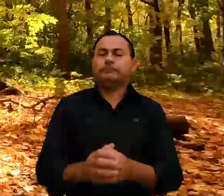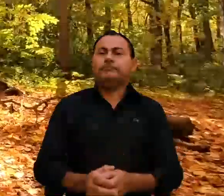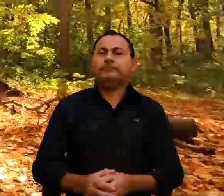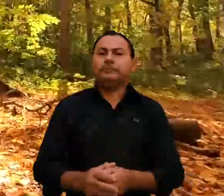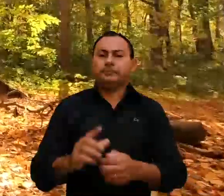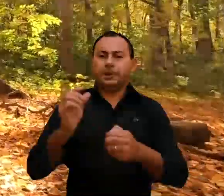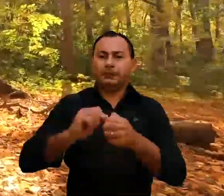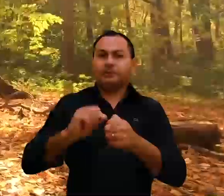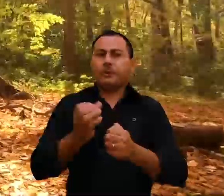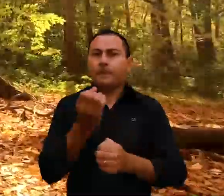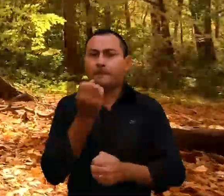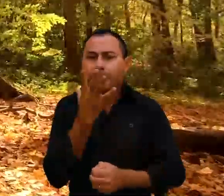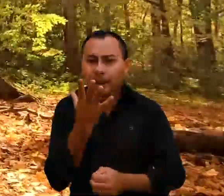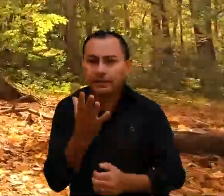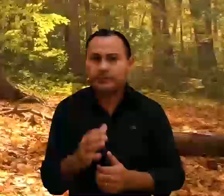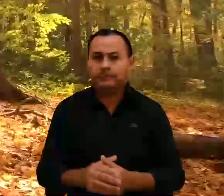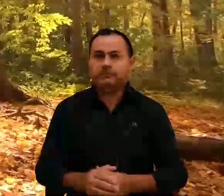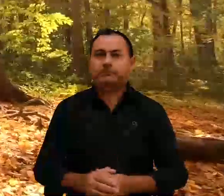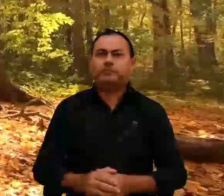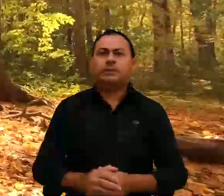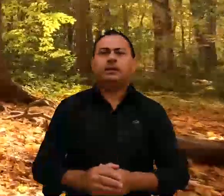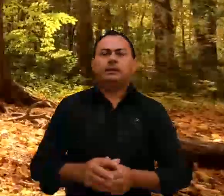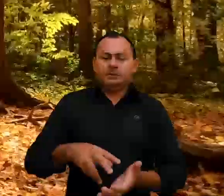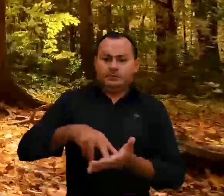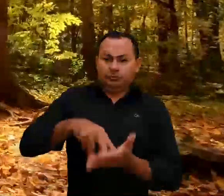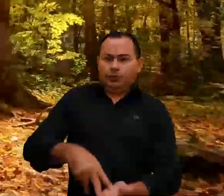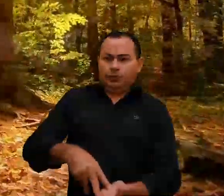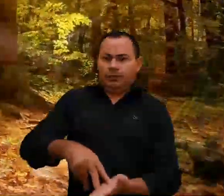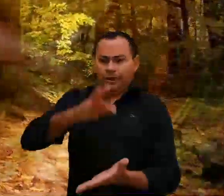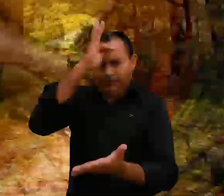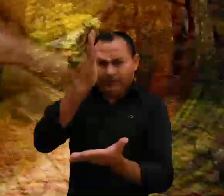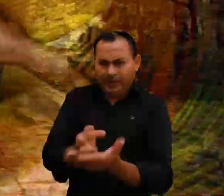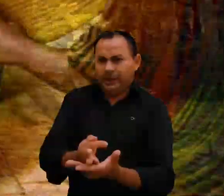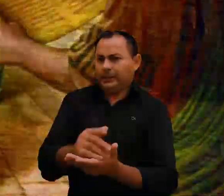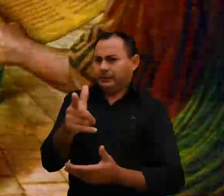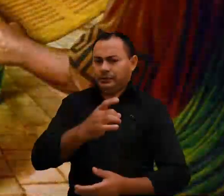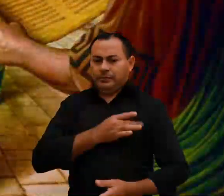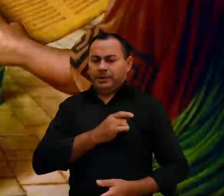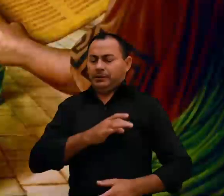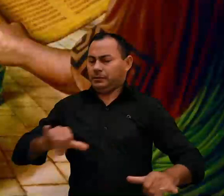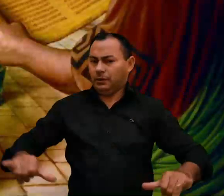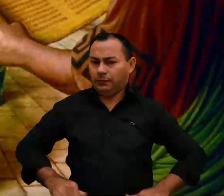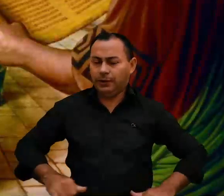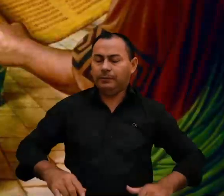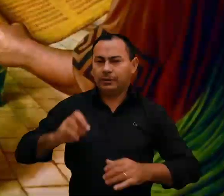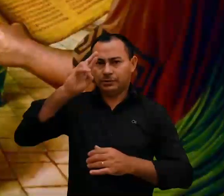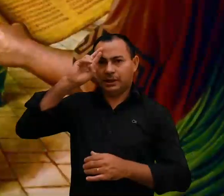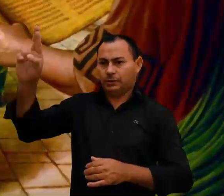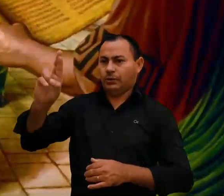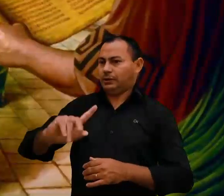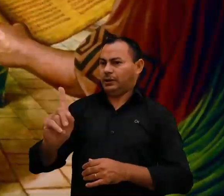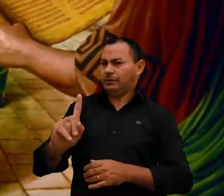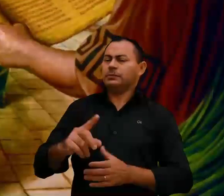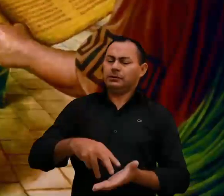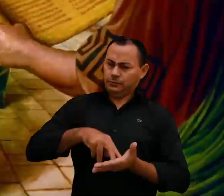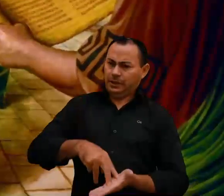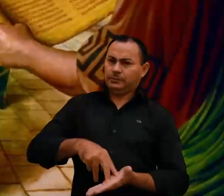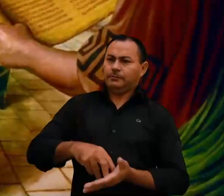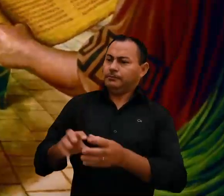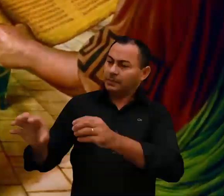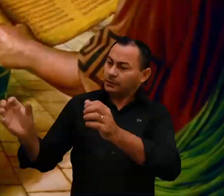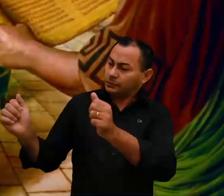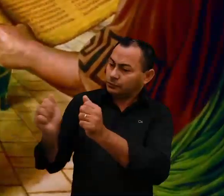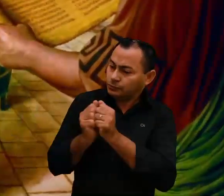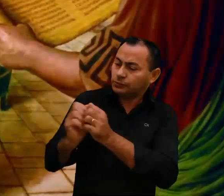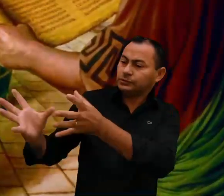capacita para fazer o bem fique firme Timóteo e não tenha medo de sofrer pelo senhor